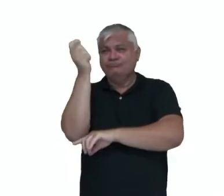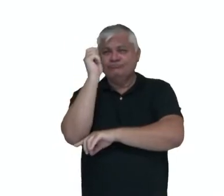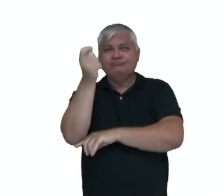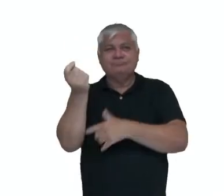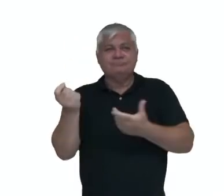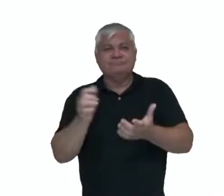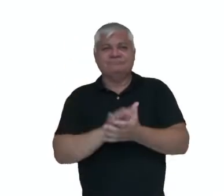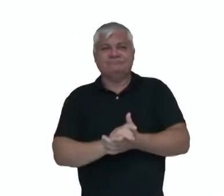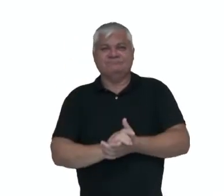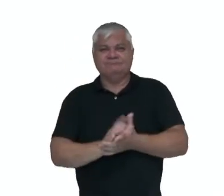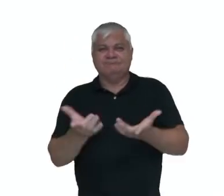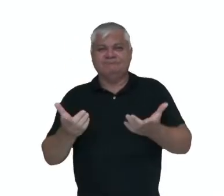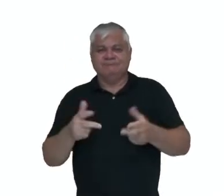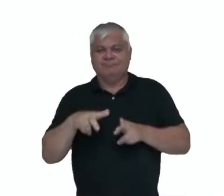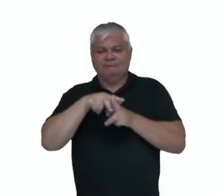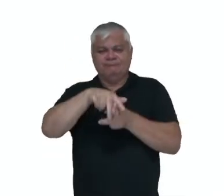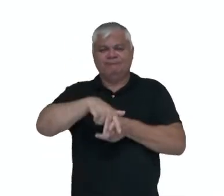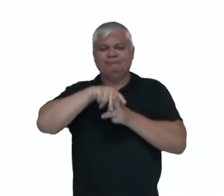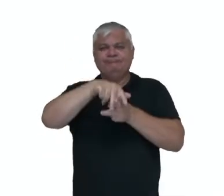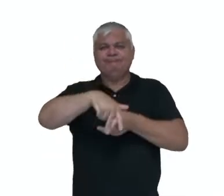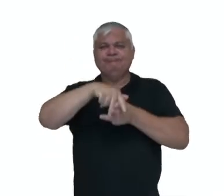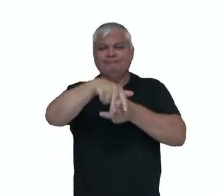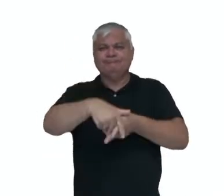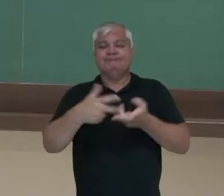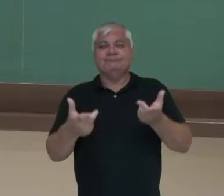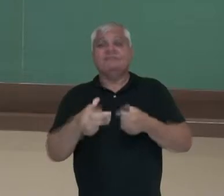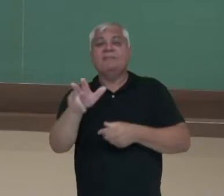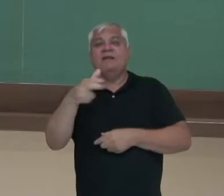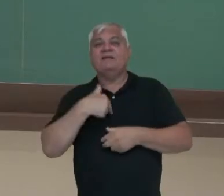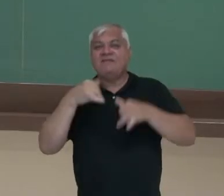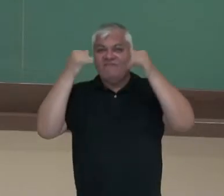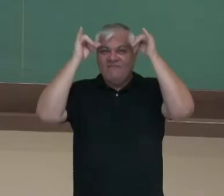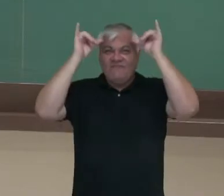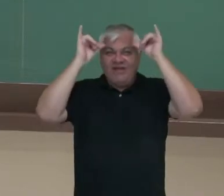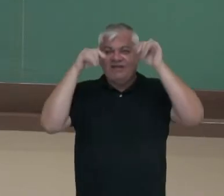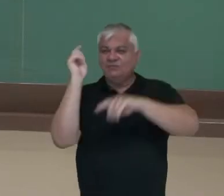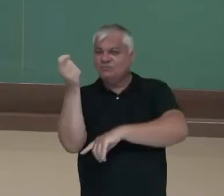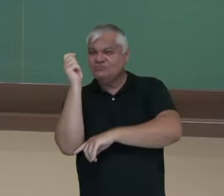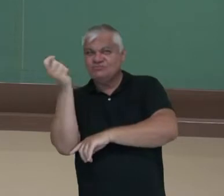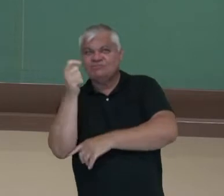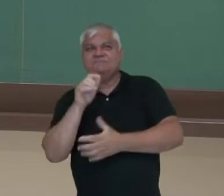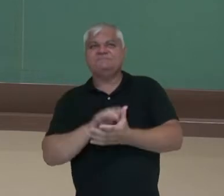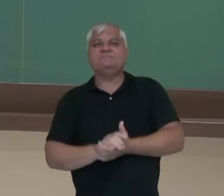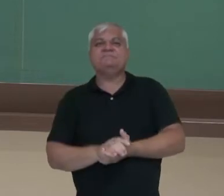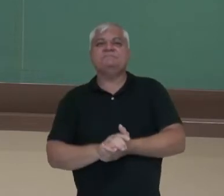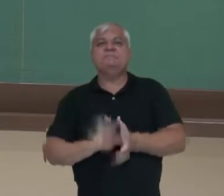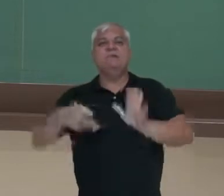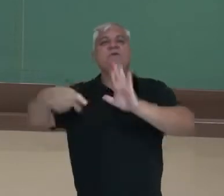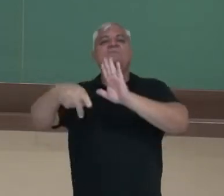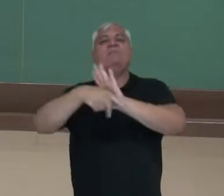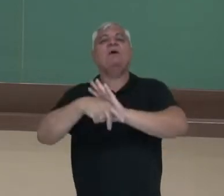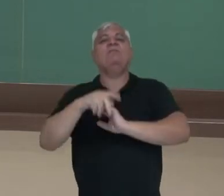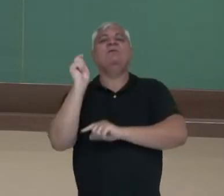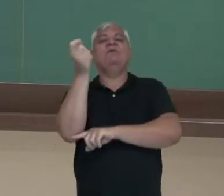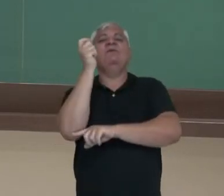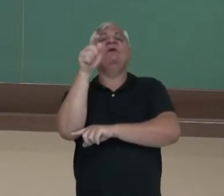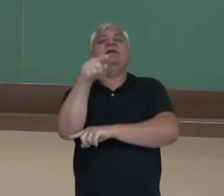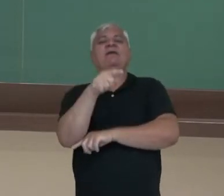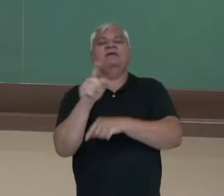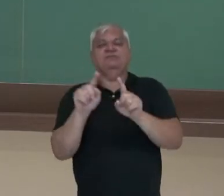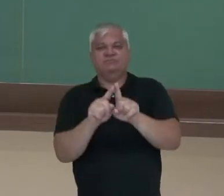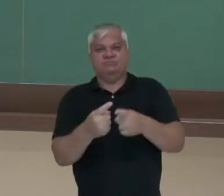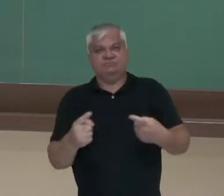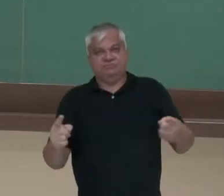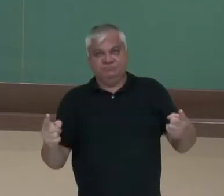imagem, né? Representação, né, do vaqueiro, né? O estancieiro. Olha lá, é o churrasco, tá? O prato típico do Rio Grande do